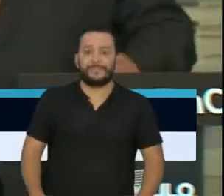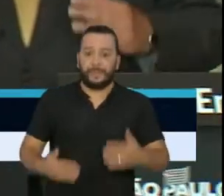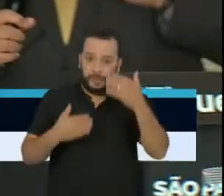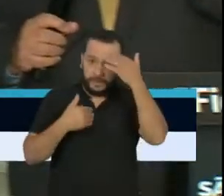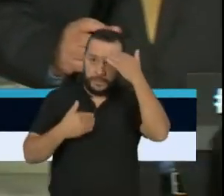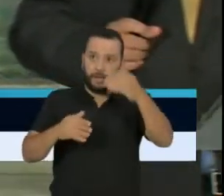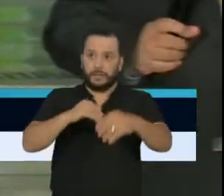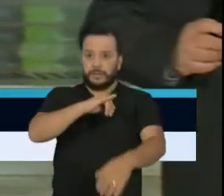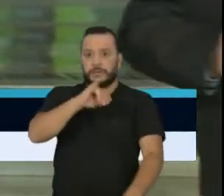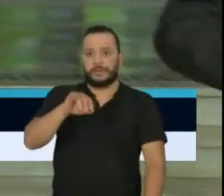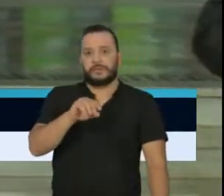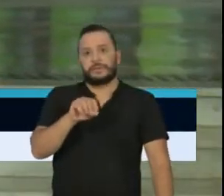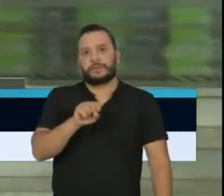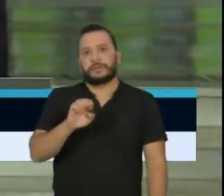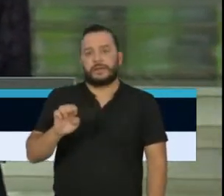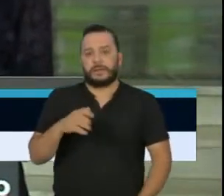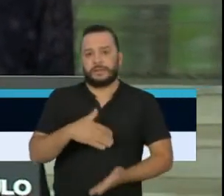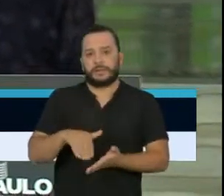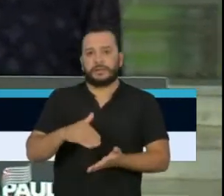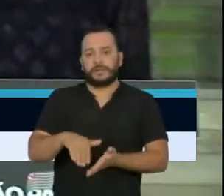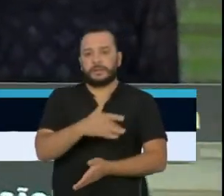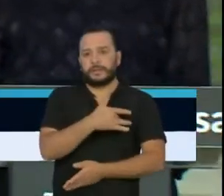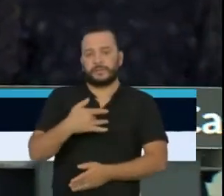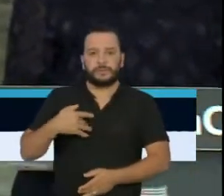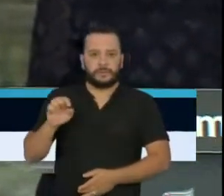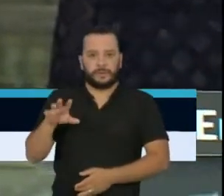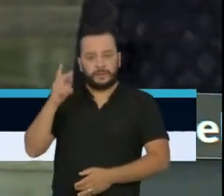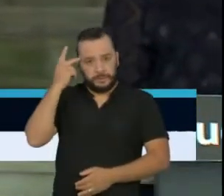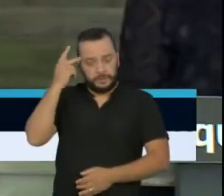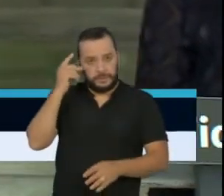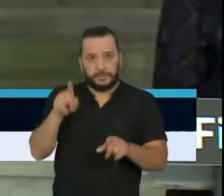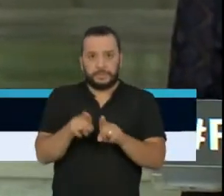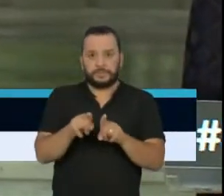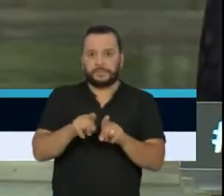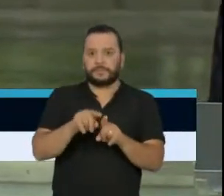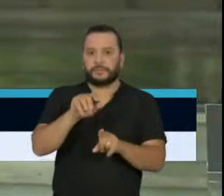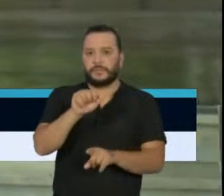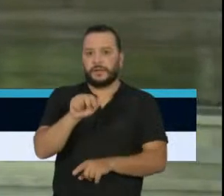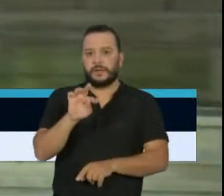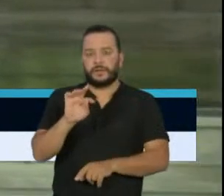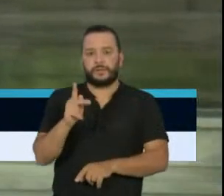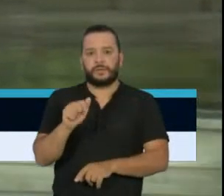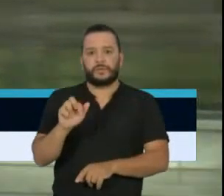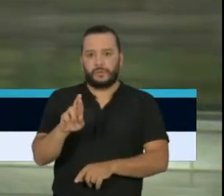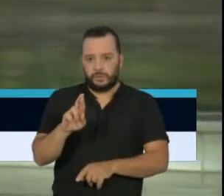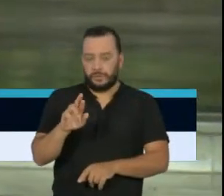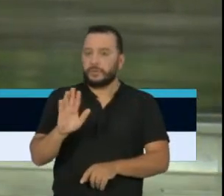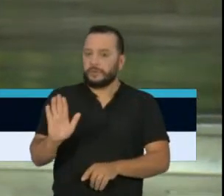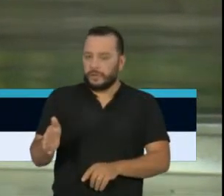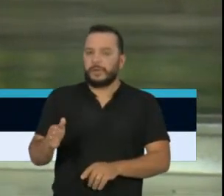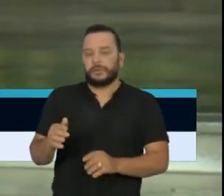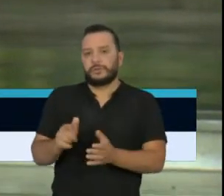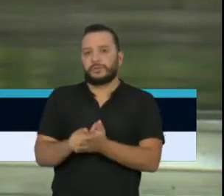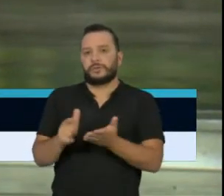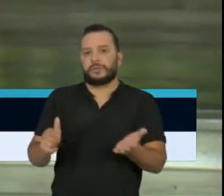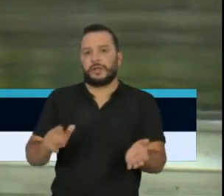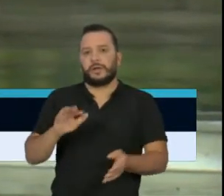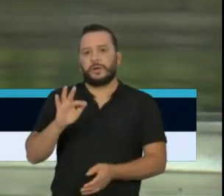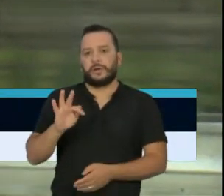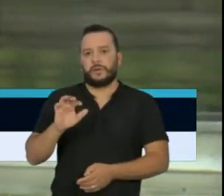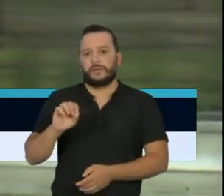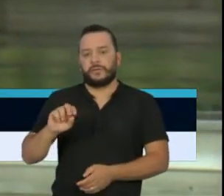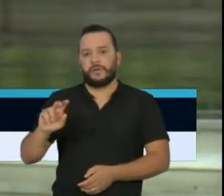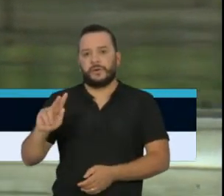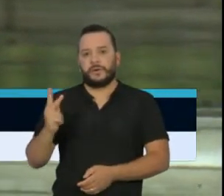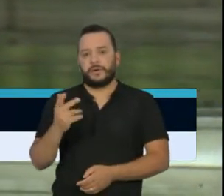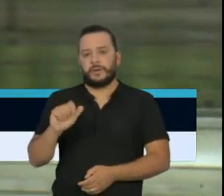Henrique German, secretário da Saúde do Estado de São Paulo. Obrigado ao jornalista Arthur Rodrigues, da Folha de São Paulo. Quero, antes de passar à penúltima pergunta